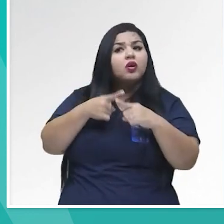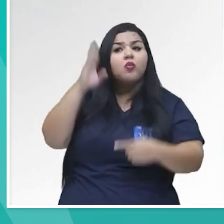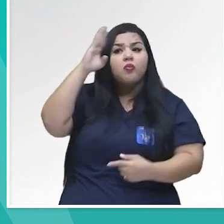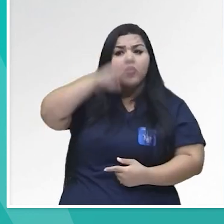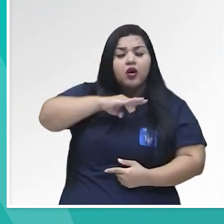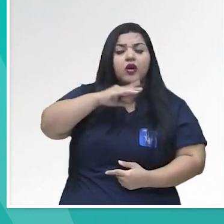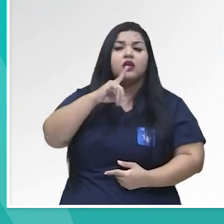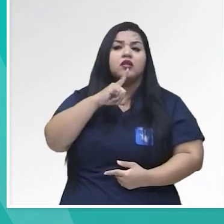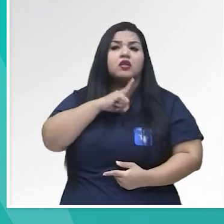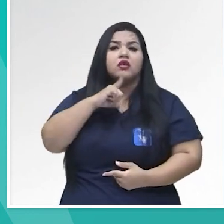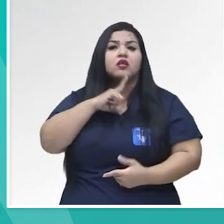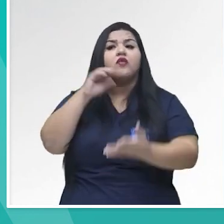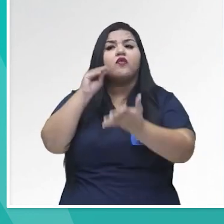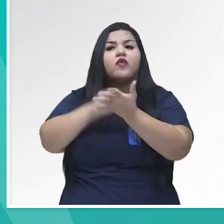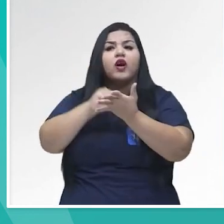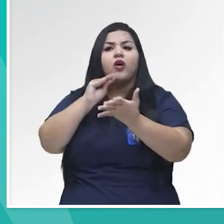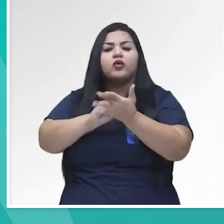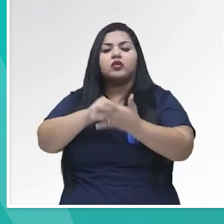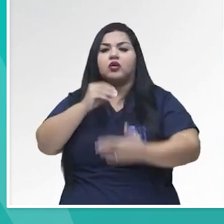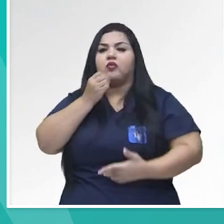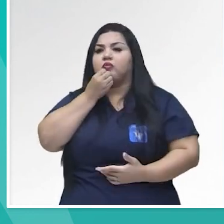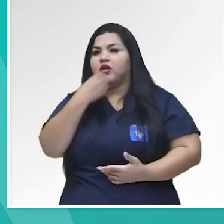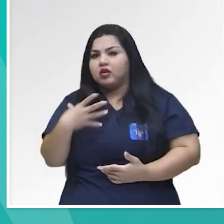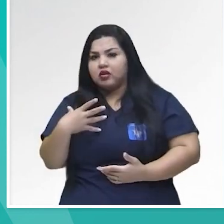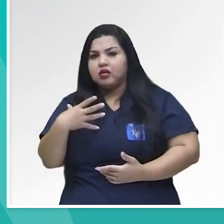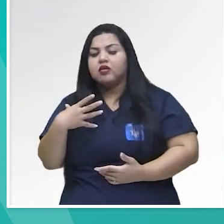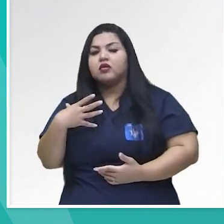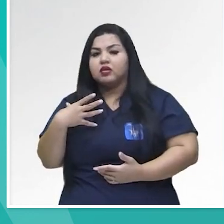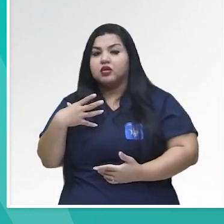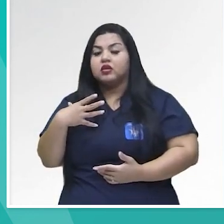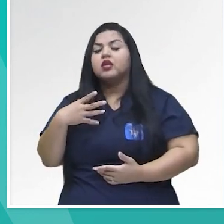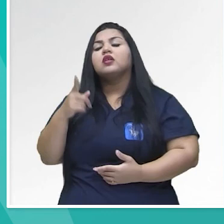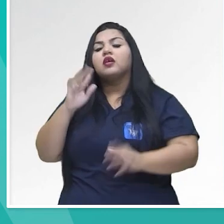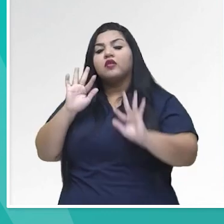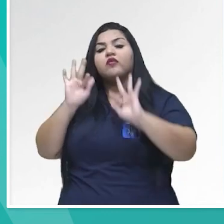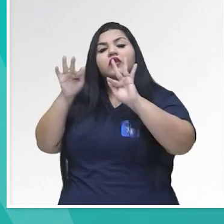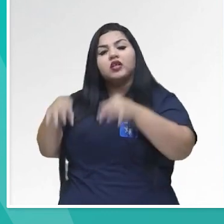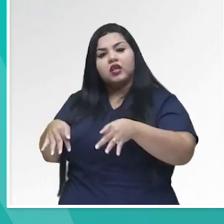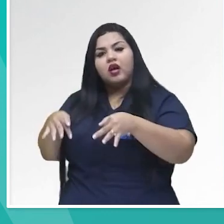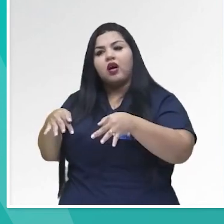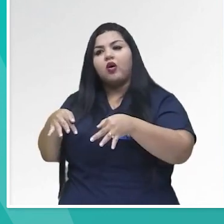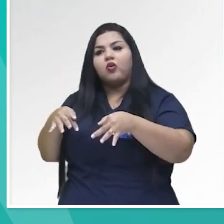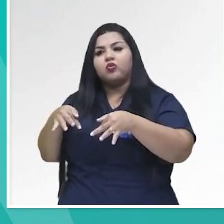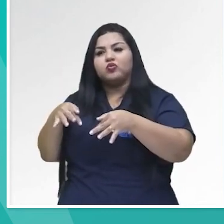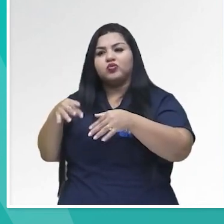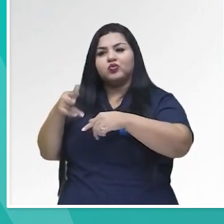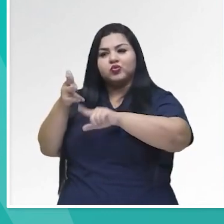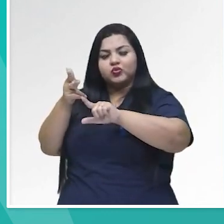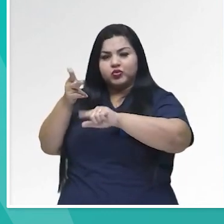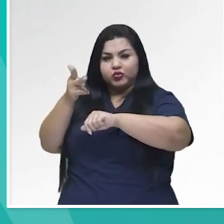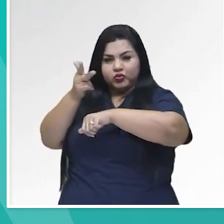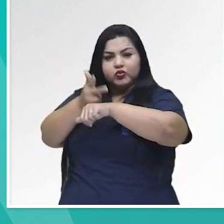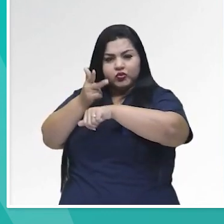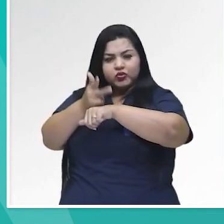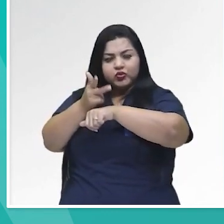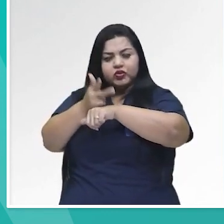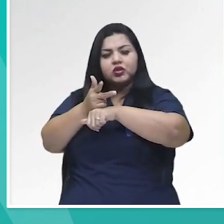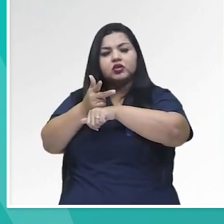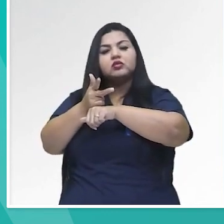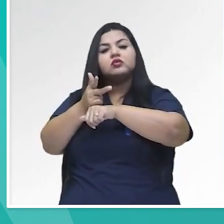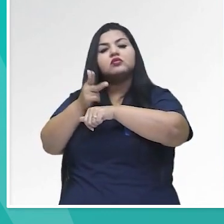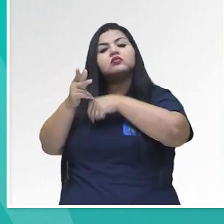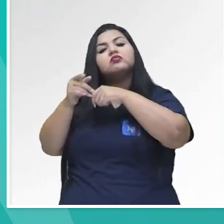mal é a ausência do bem. Ele, inclusive, conclui esse vídeo citando uma ideia de São Tomás de Aquino